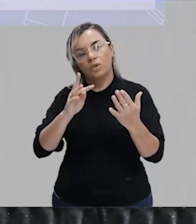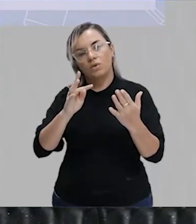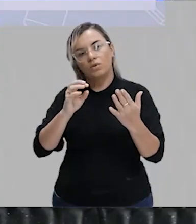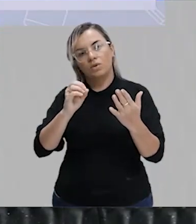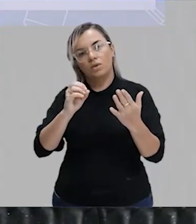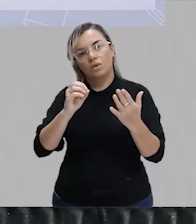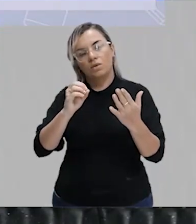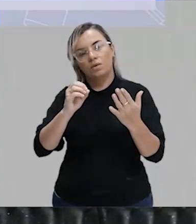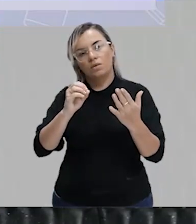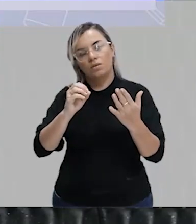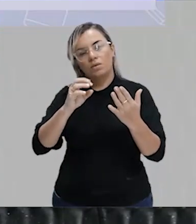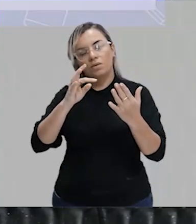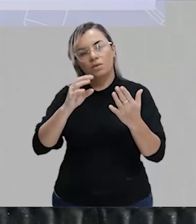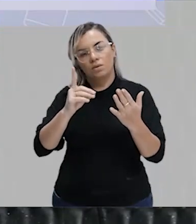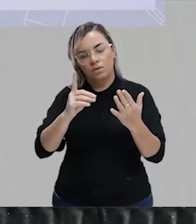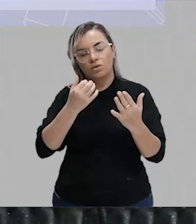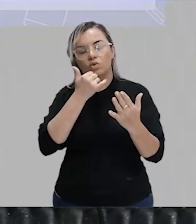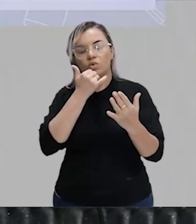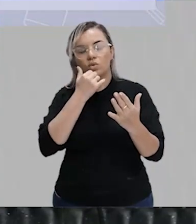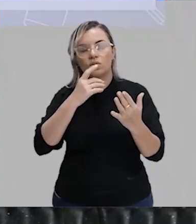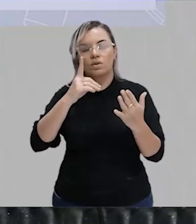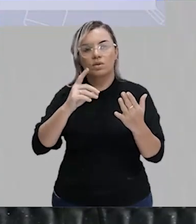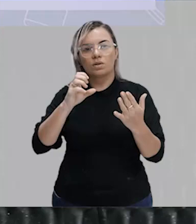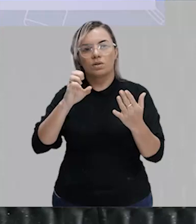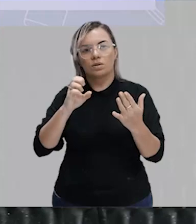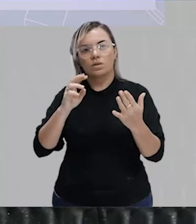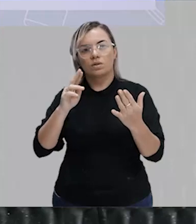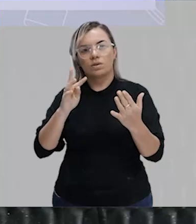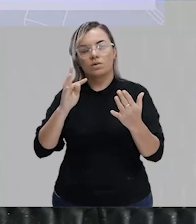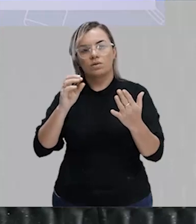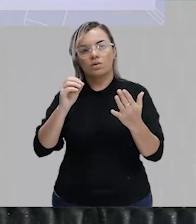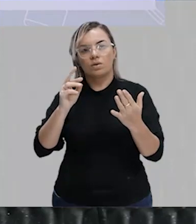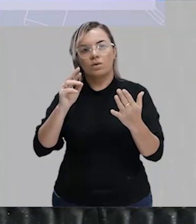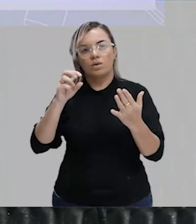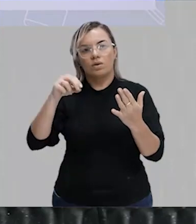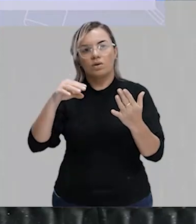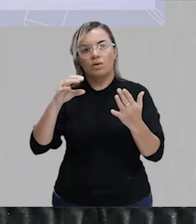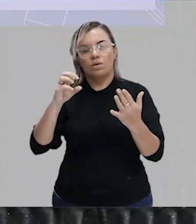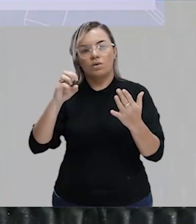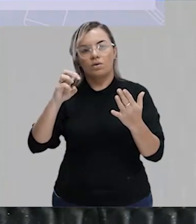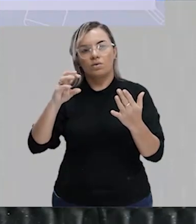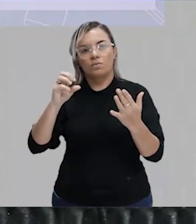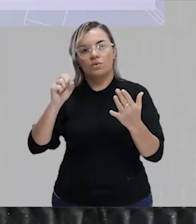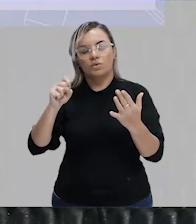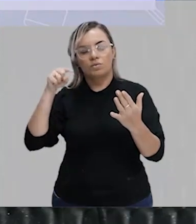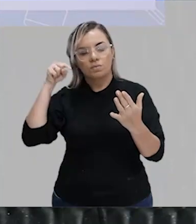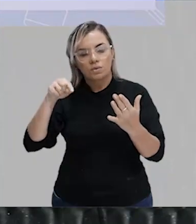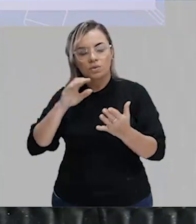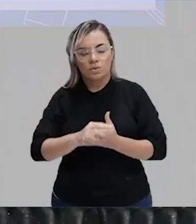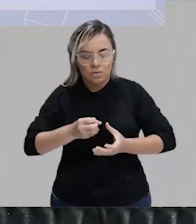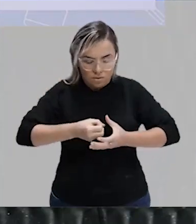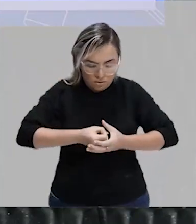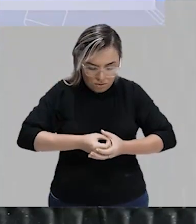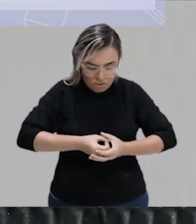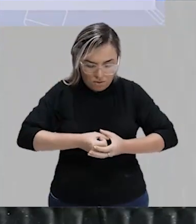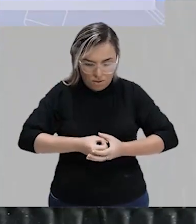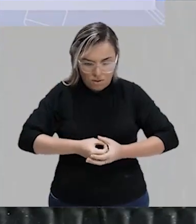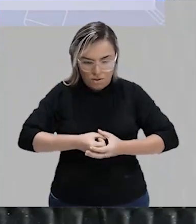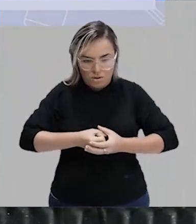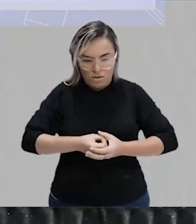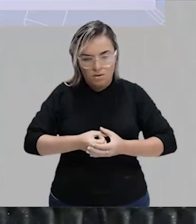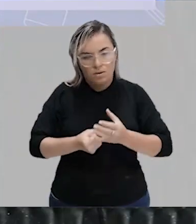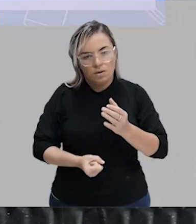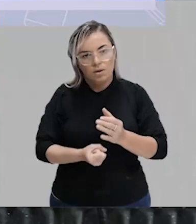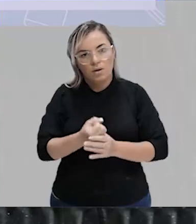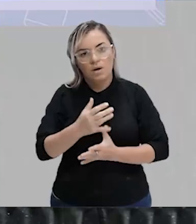deuterostômio. Deuterostômio. O que é deuterostômio? Um animal em que, quando ele era embrião, o blastóporo desse embrião